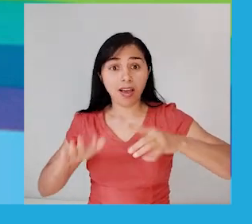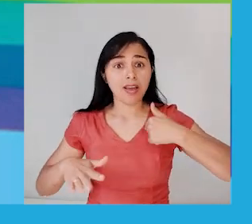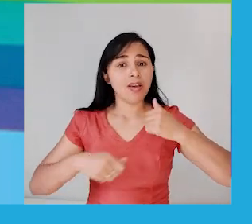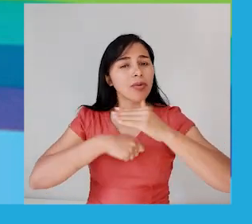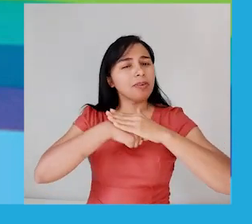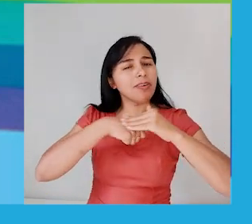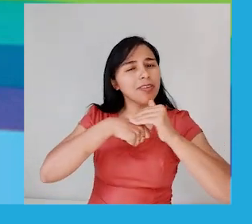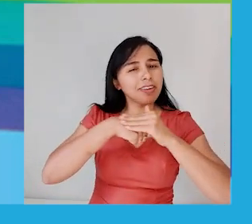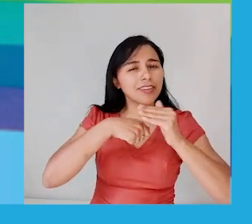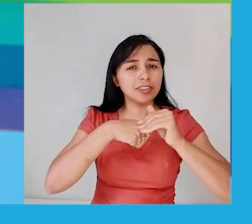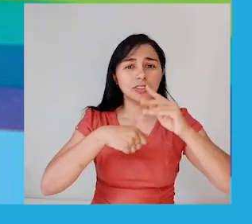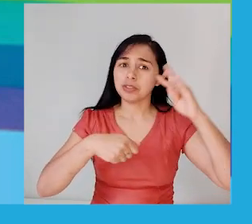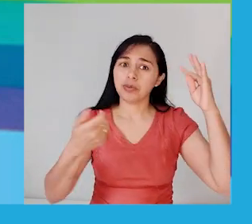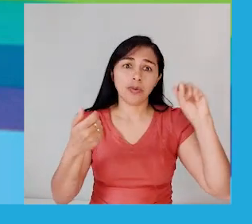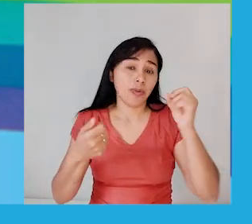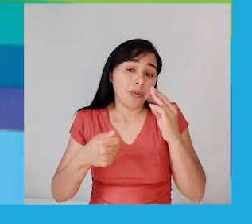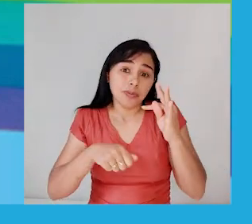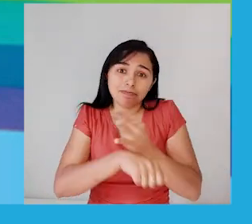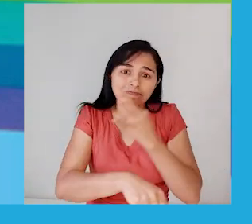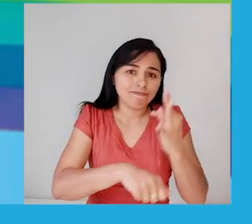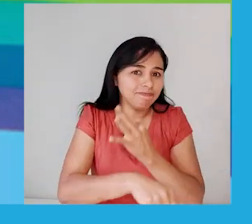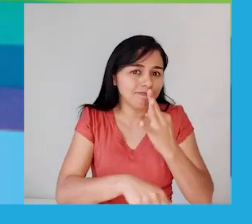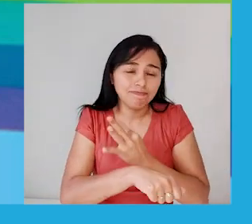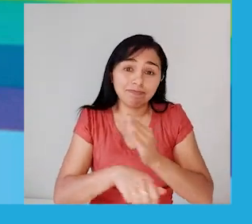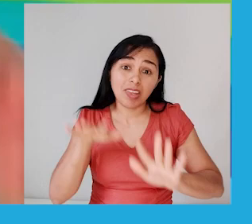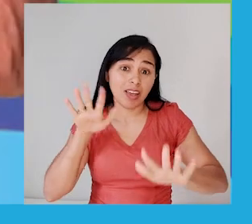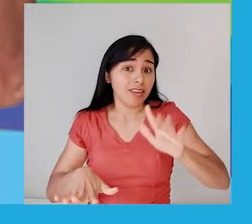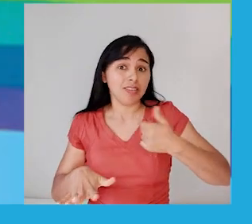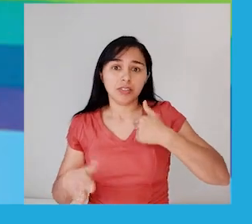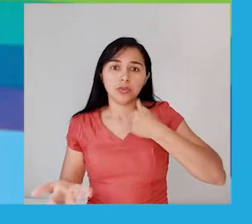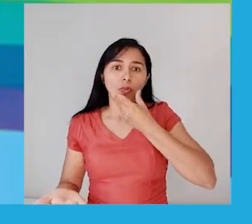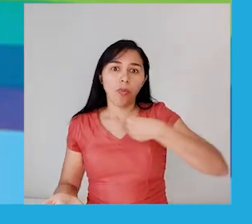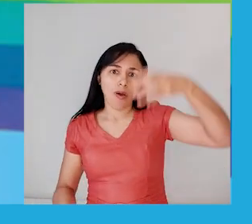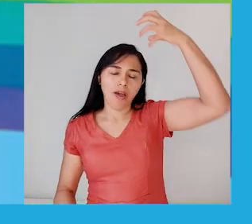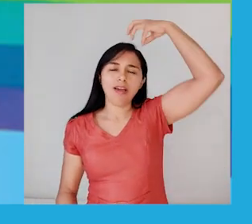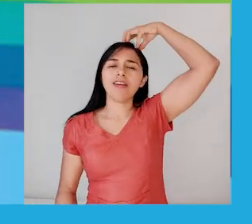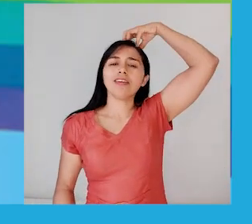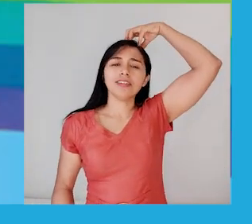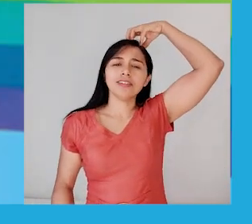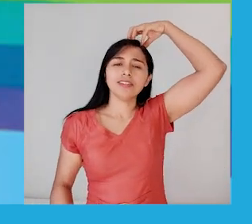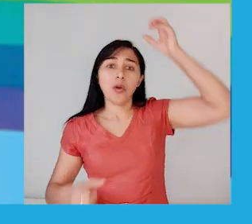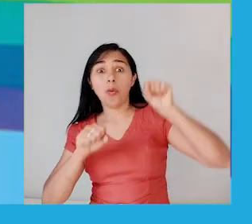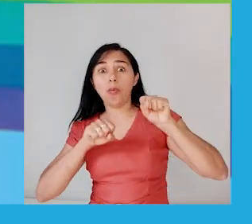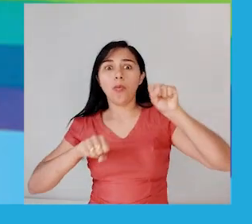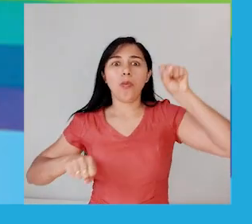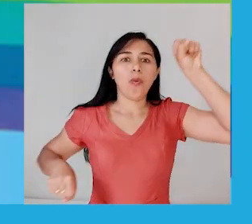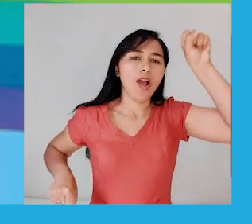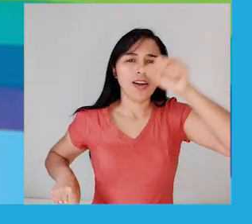criado. Para mim, tem vezes que eu sou o rei, herói voador, cowboy